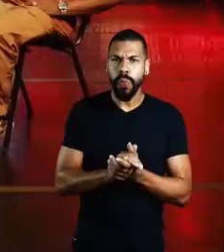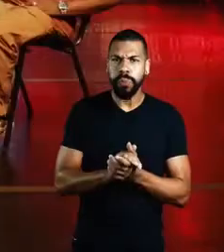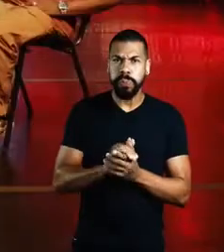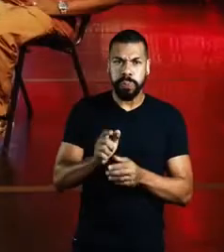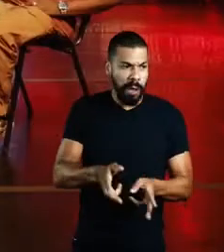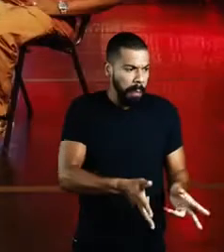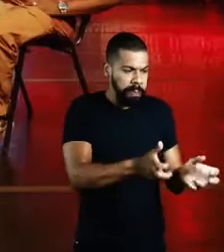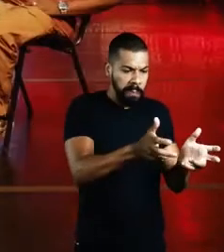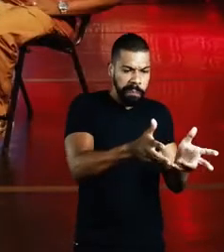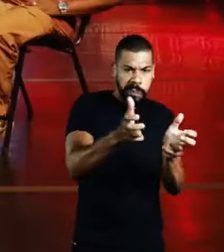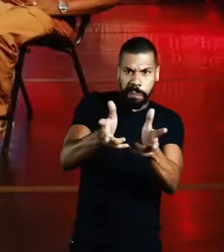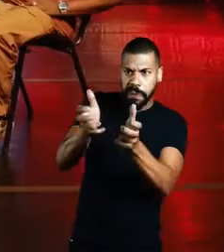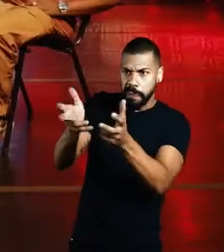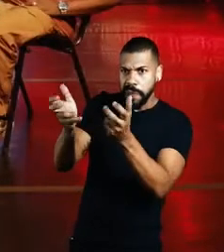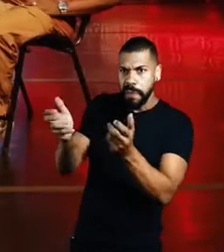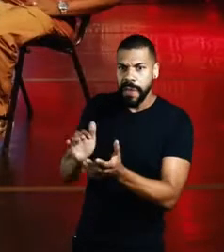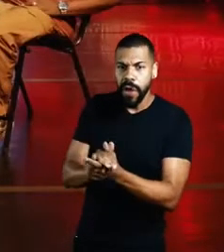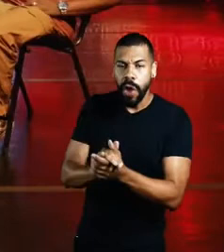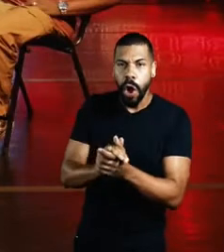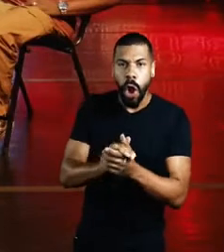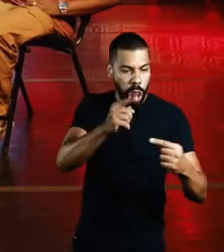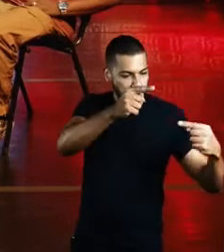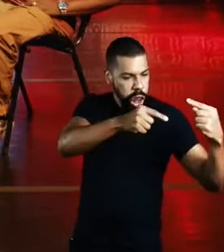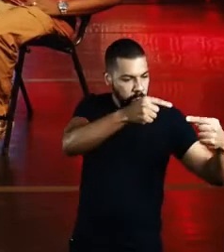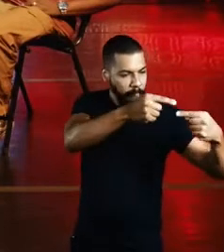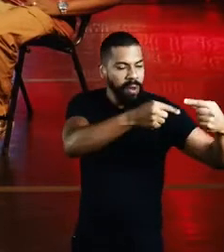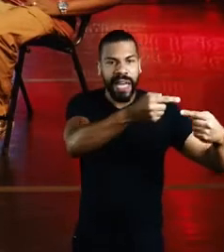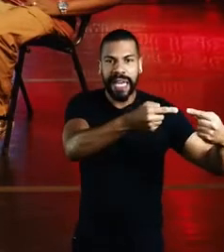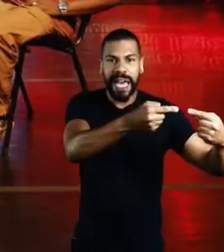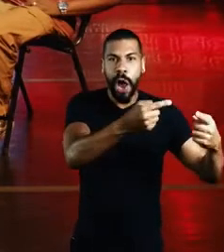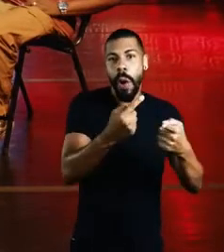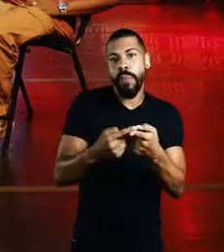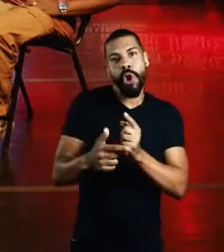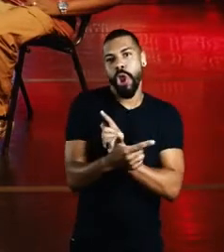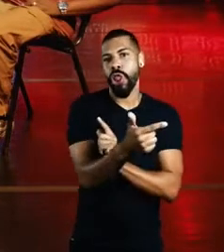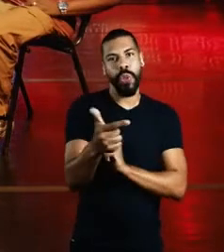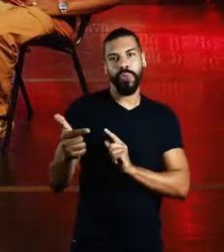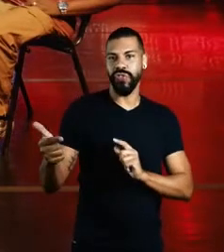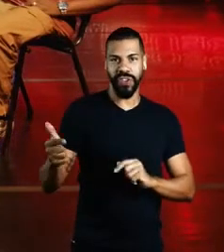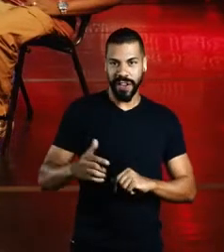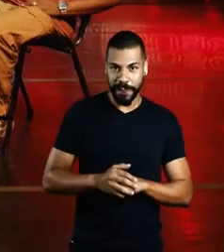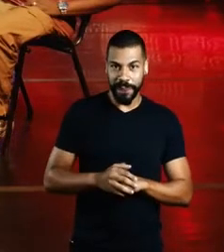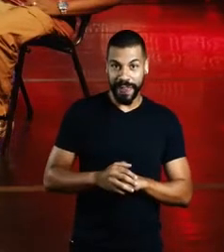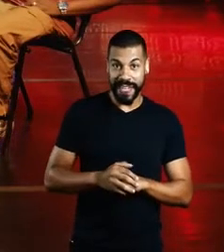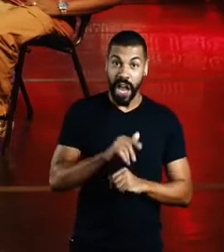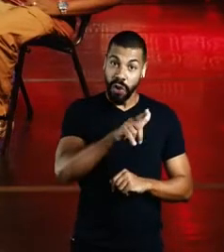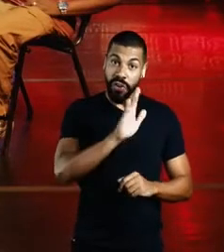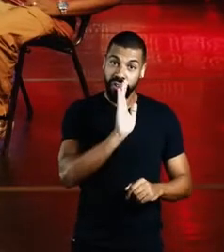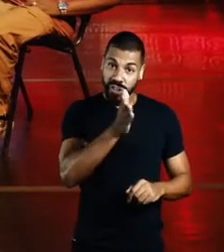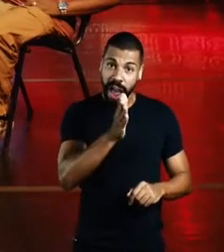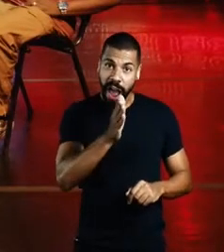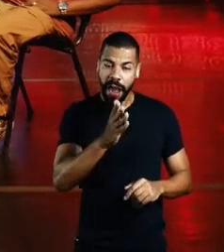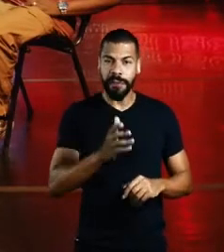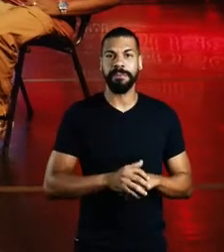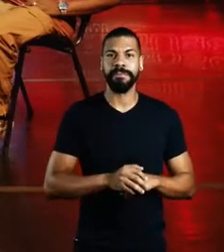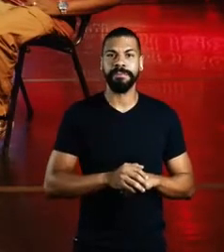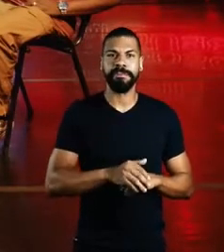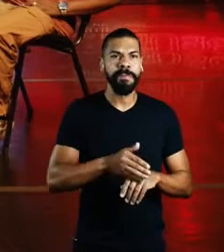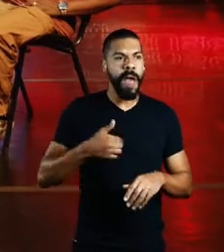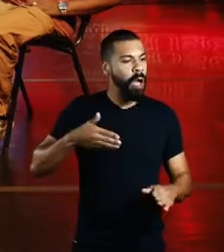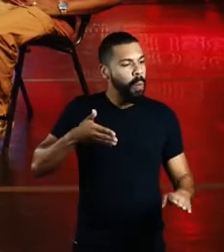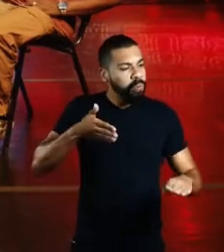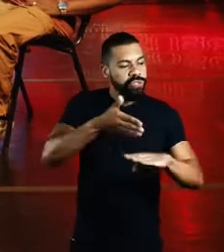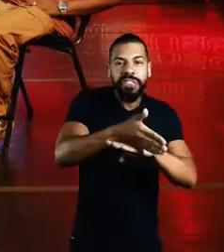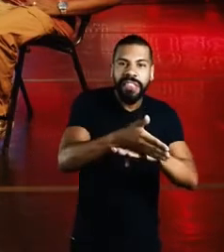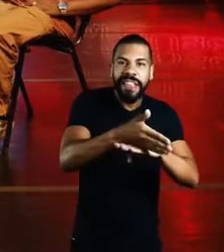drummer, o primeiro looping, porque não tinha o sampler. Então ele já fazia essas loucuras e foi onde ele me